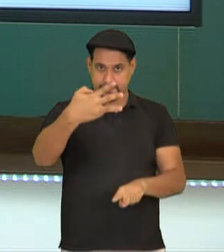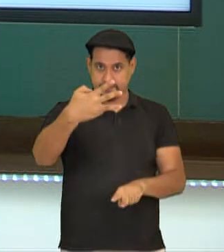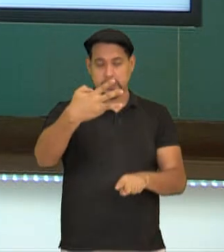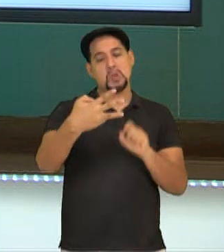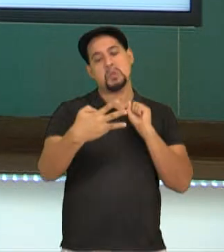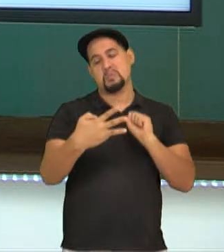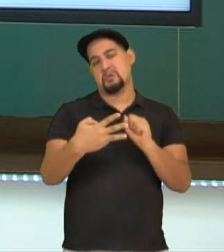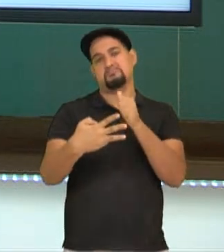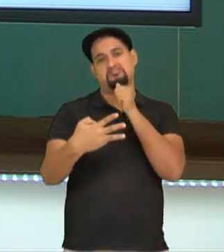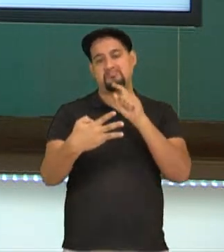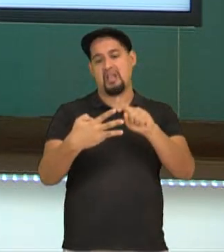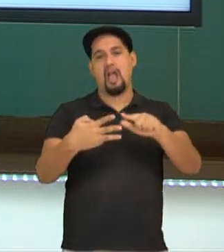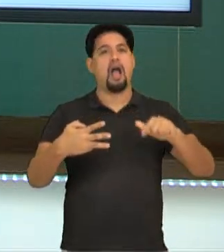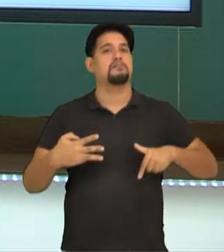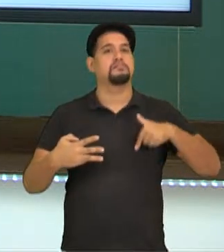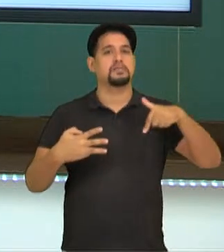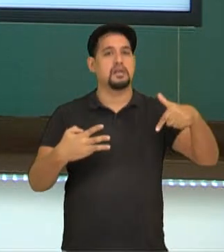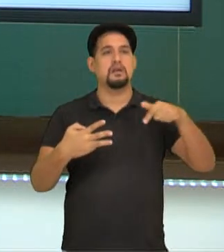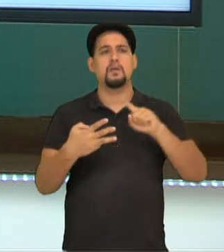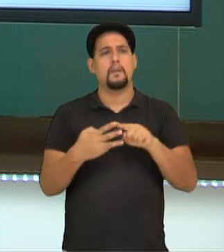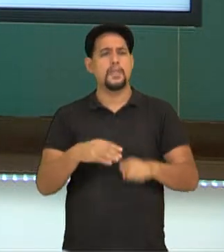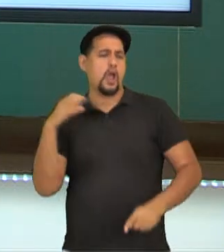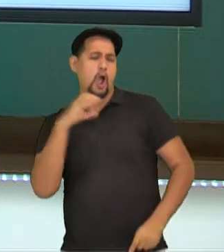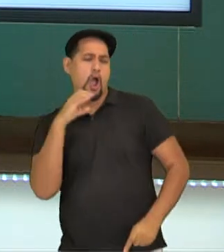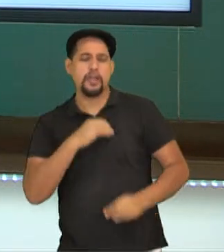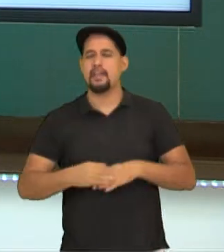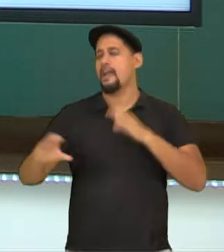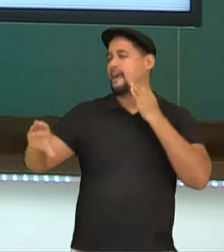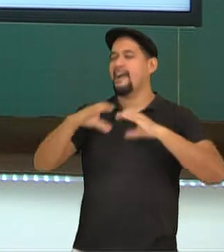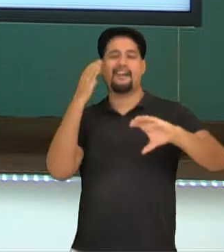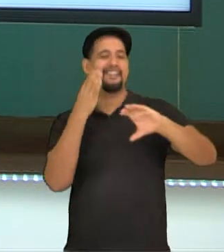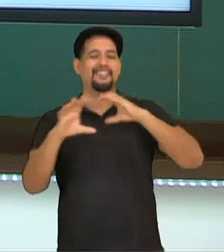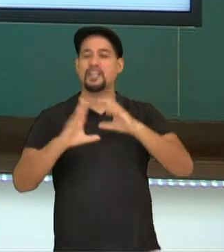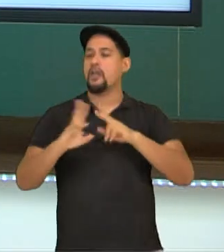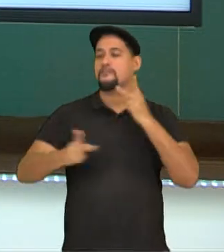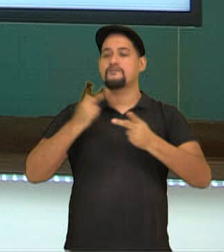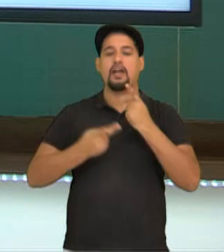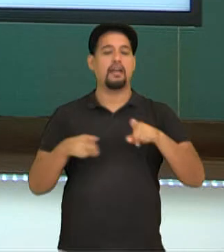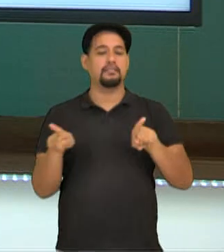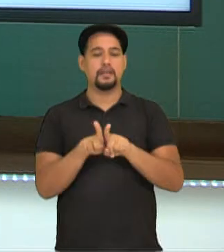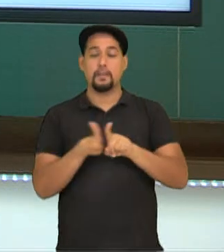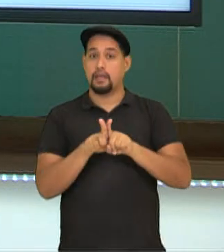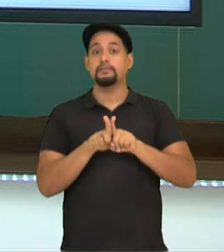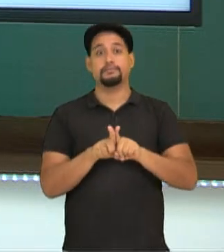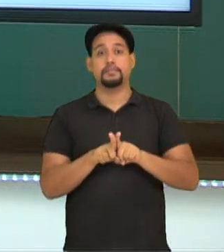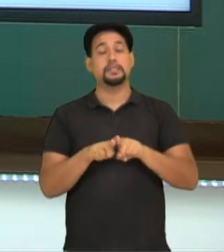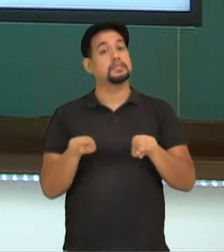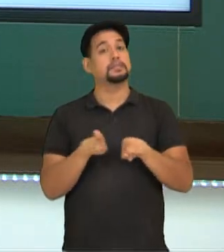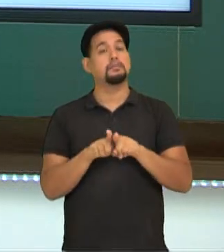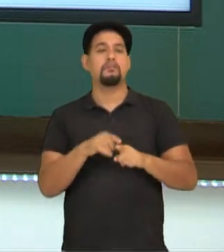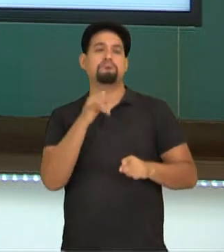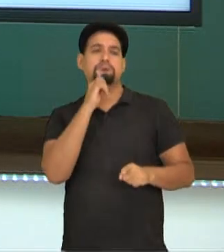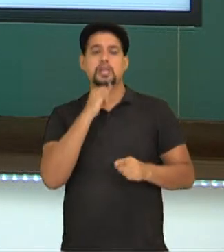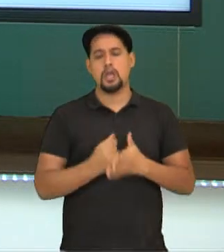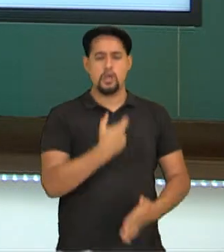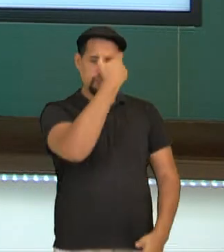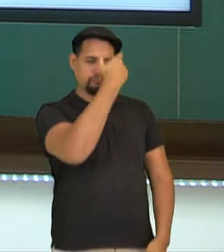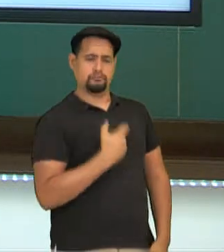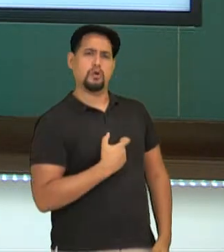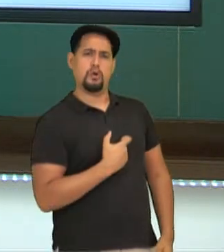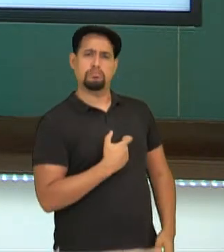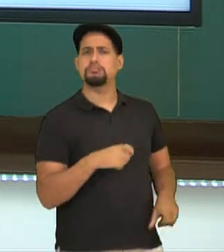pode ser a ação, então corri, cantei, falei, estado, eu